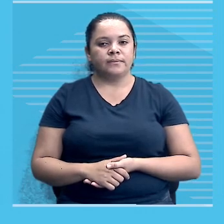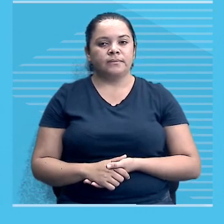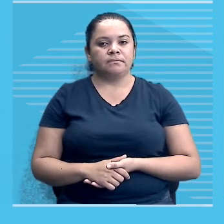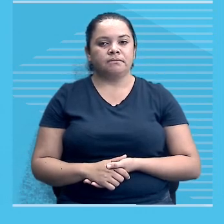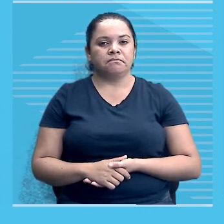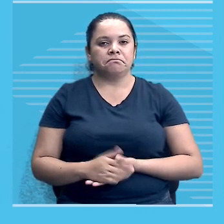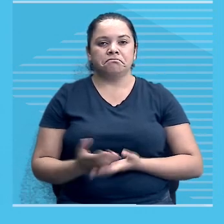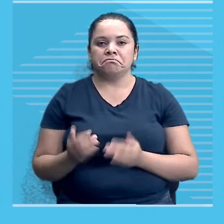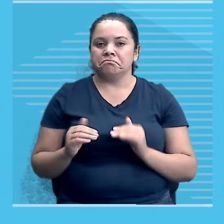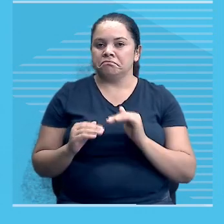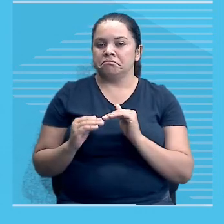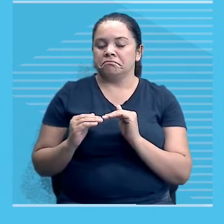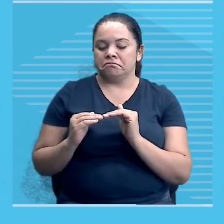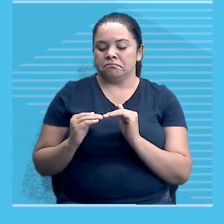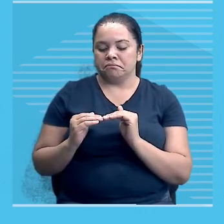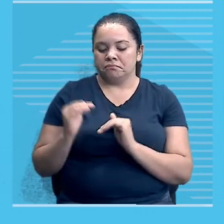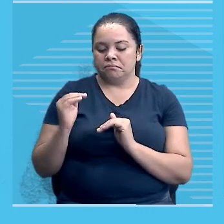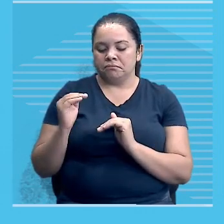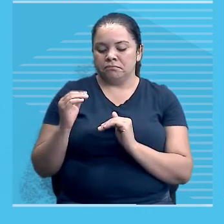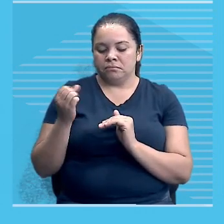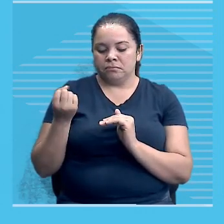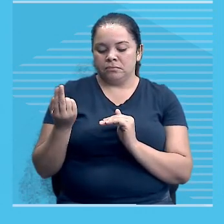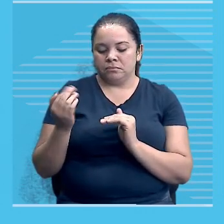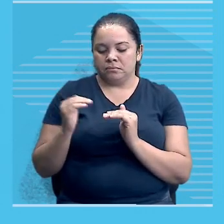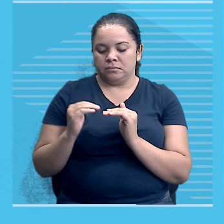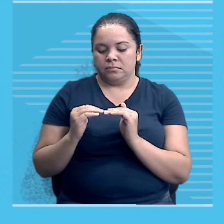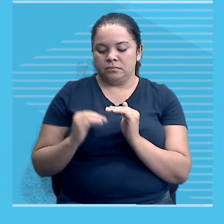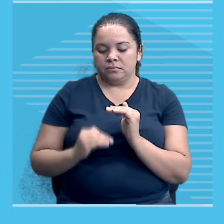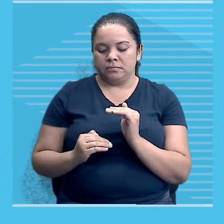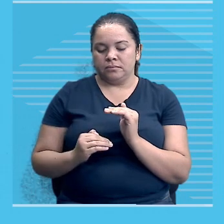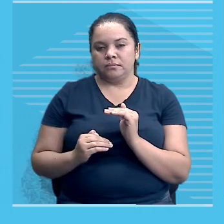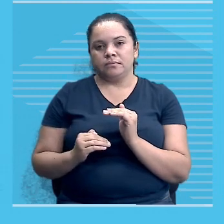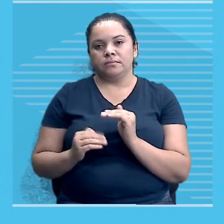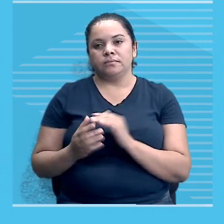que um ou menor do que 11